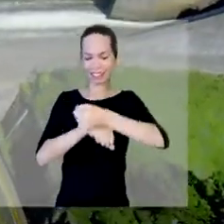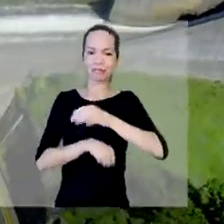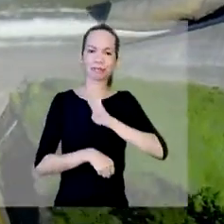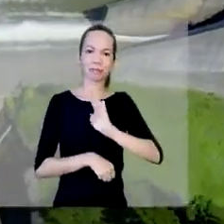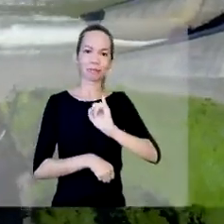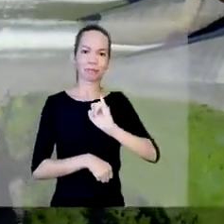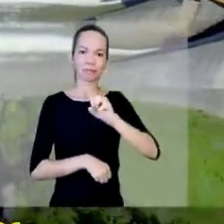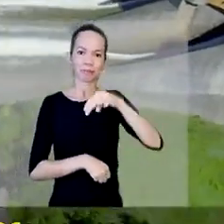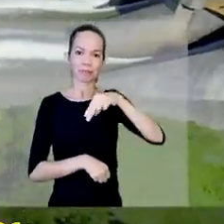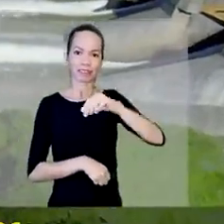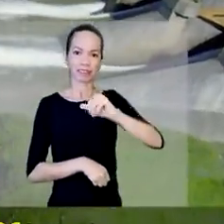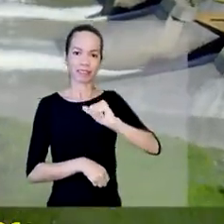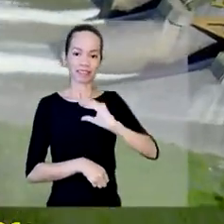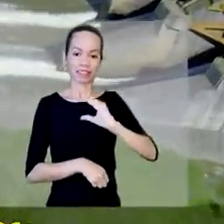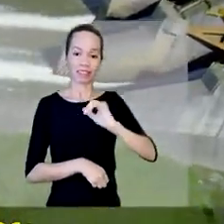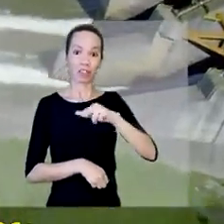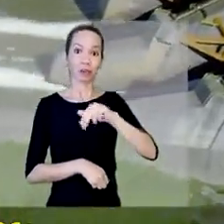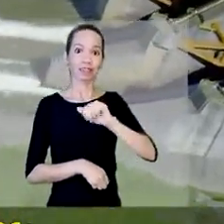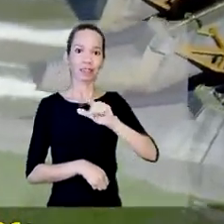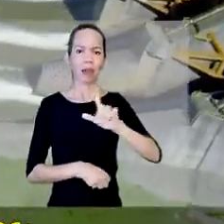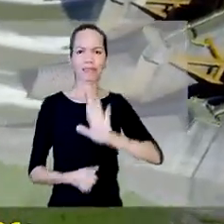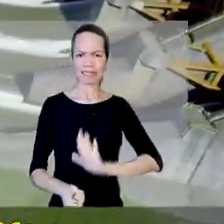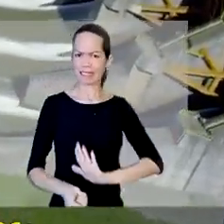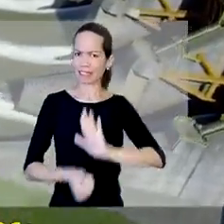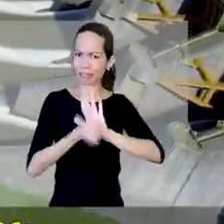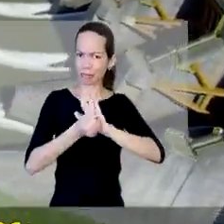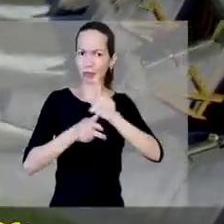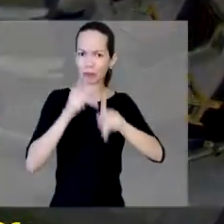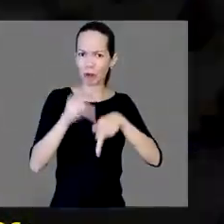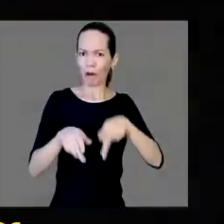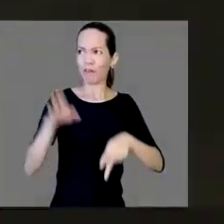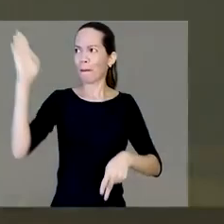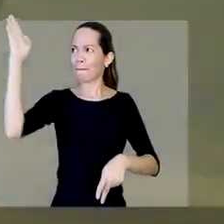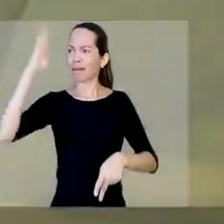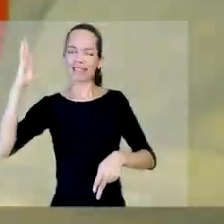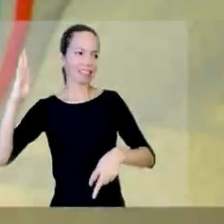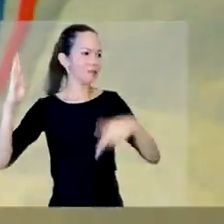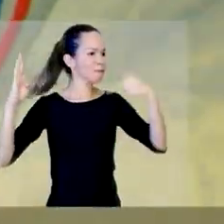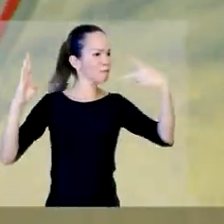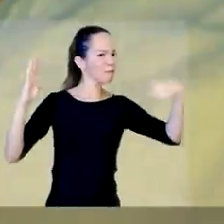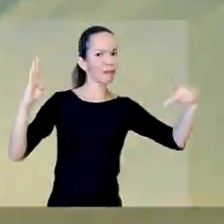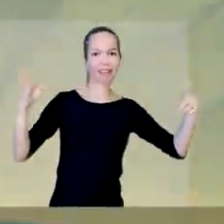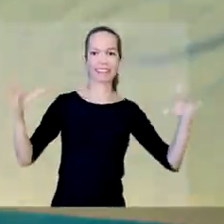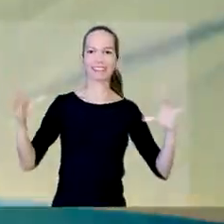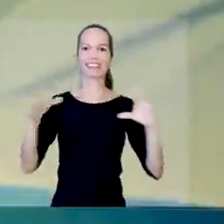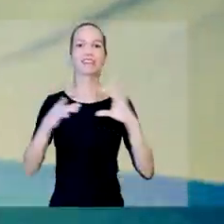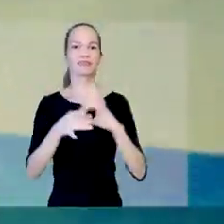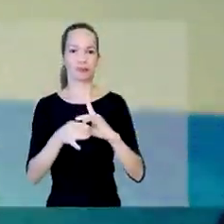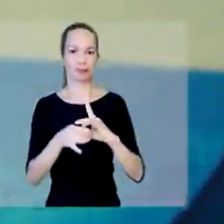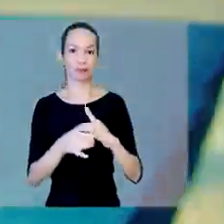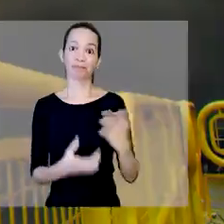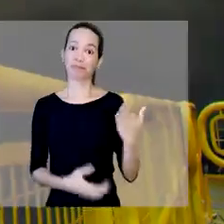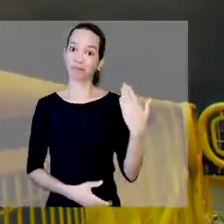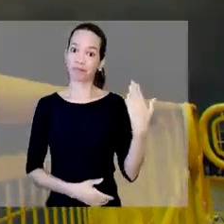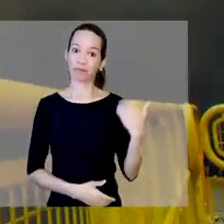Itaipu Binacional, símbolo da parceria inédita entre dois povos, brasileiros e paraguaios.